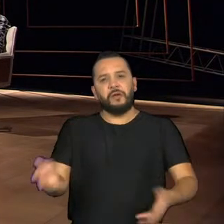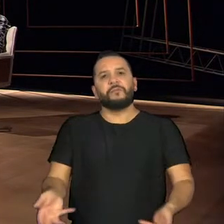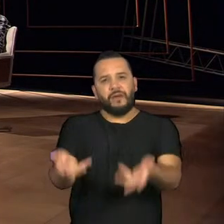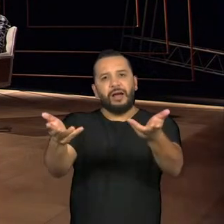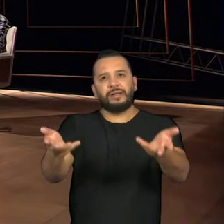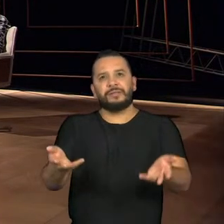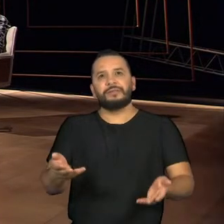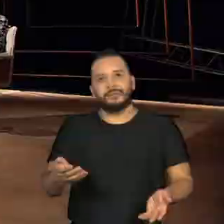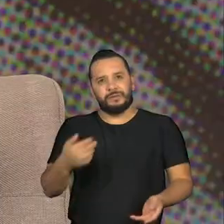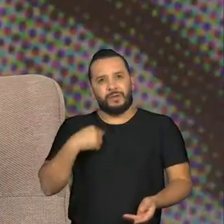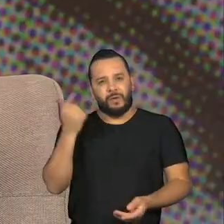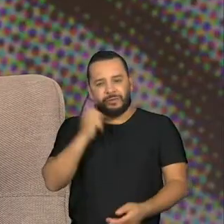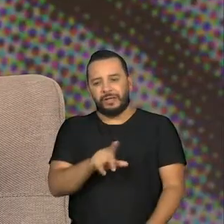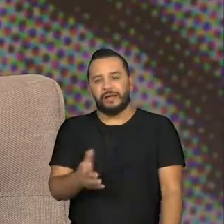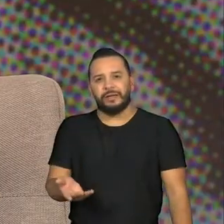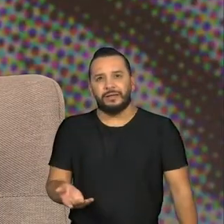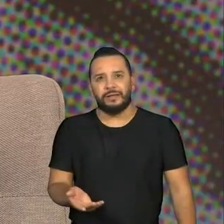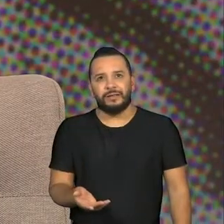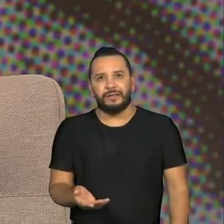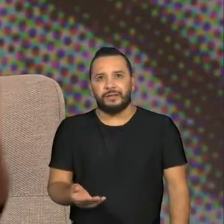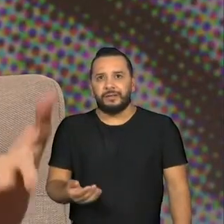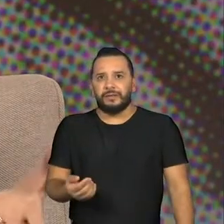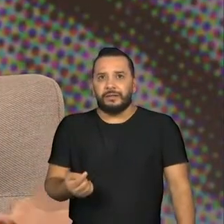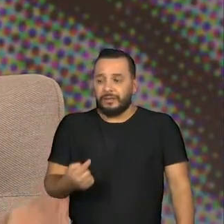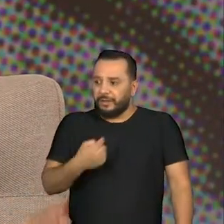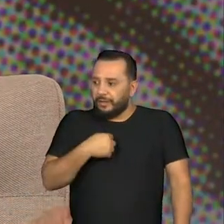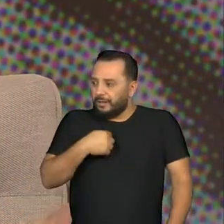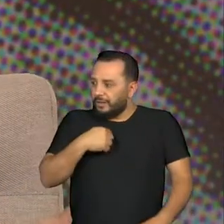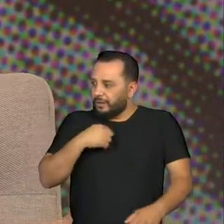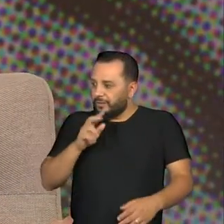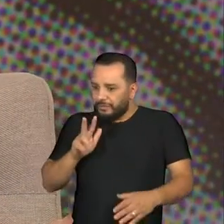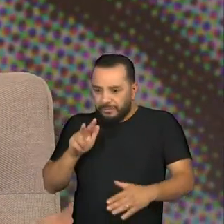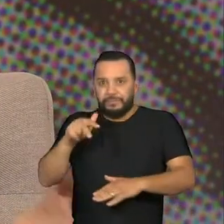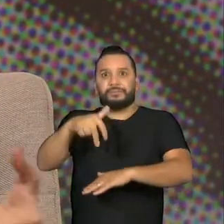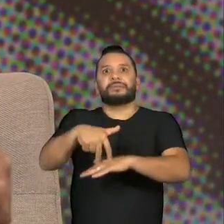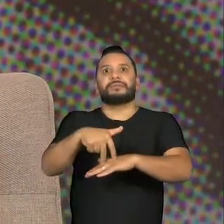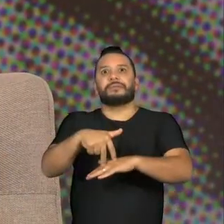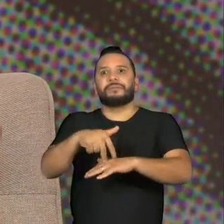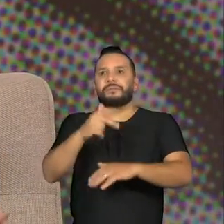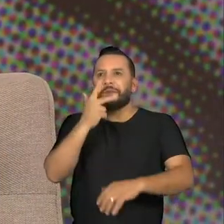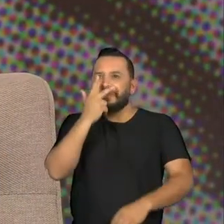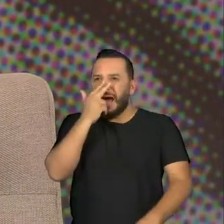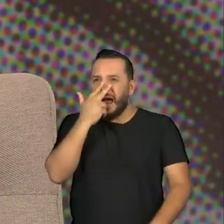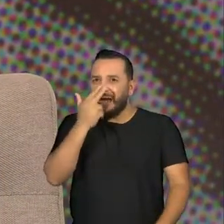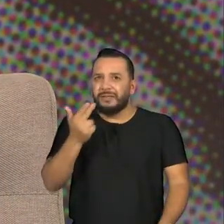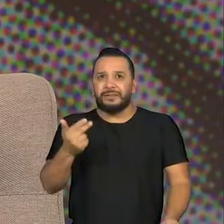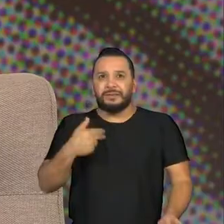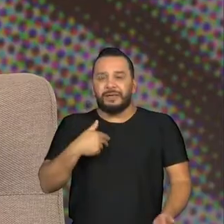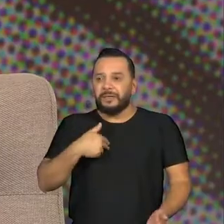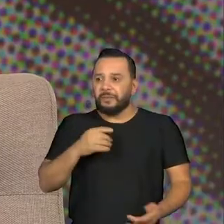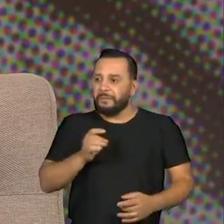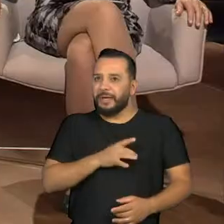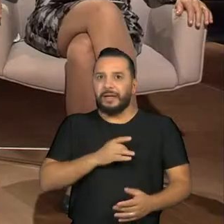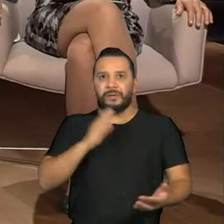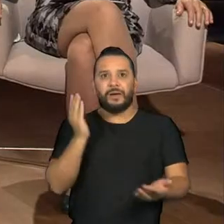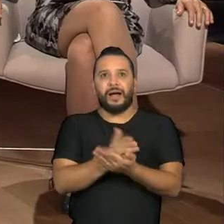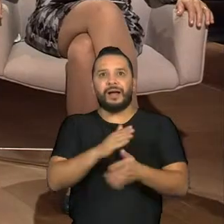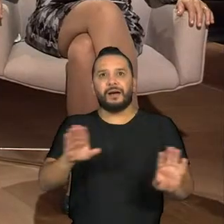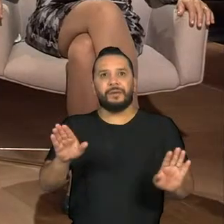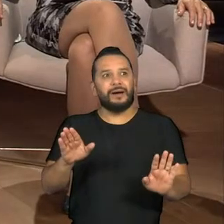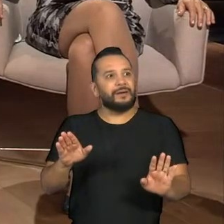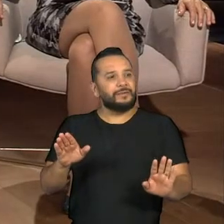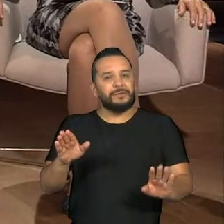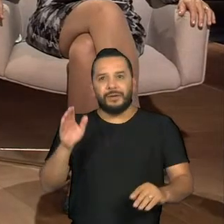o exercício, quando eu entrava naquele lugar, era como se eu não tivesse mais medo. Tão curioso,